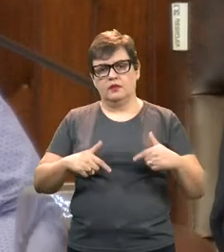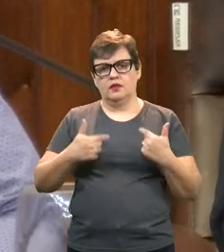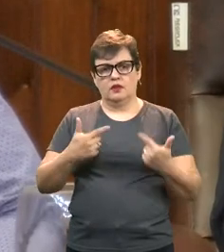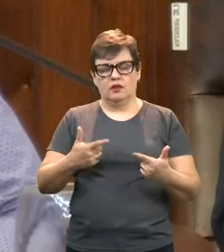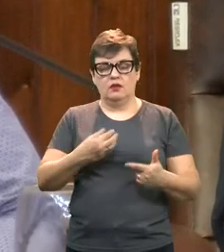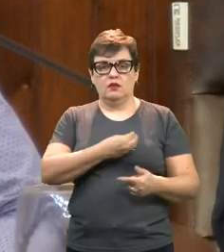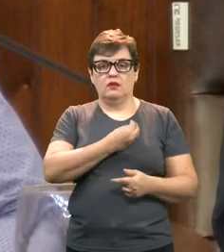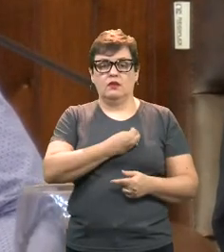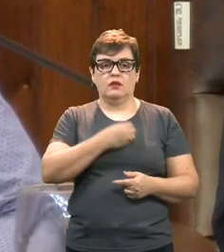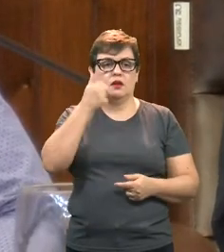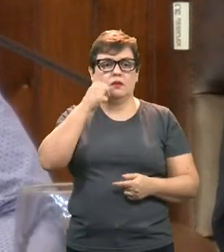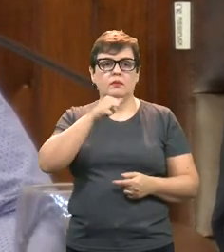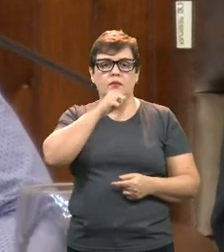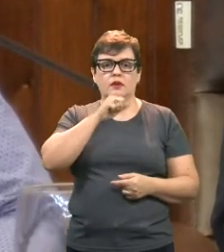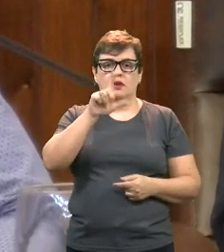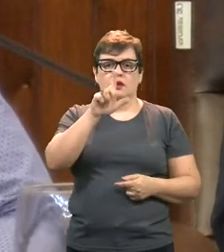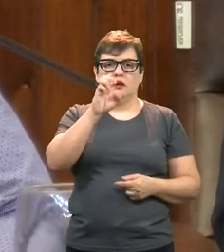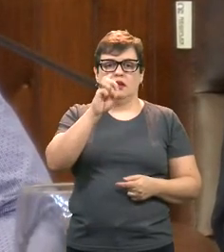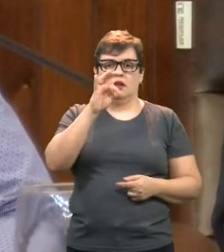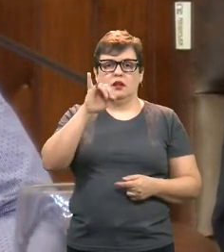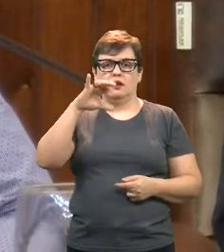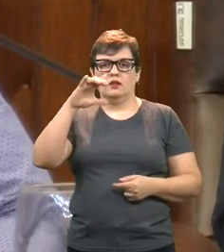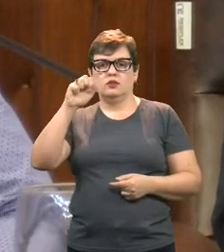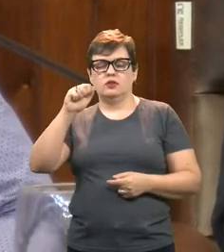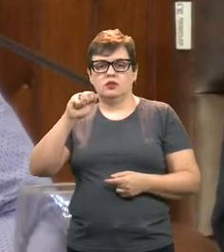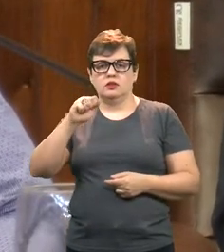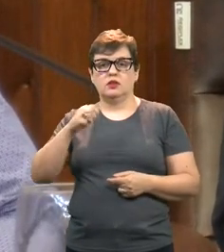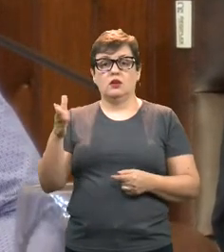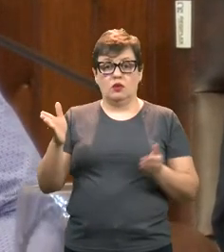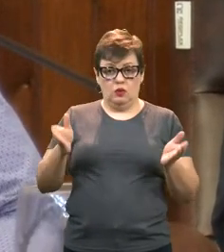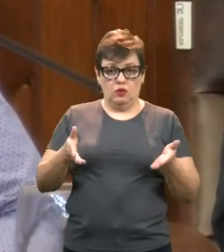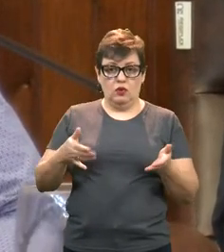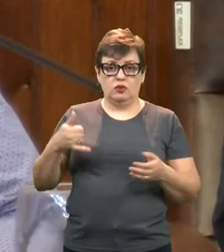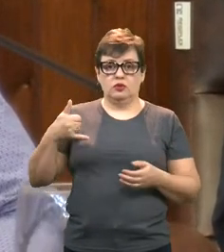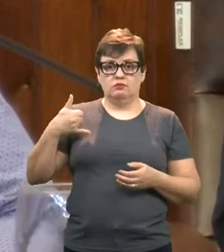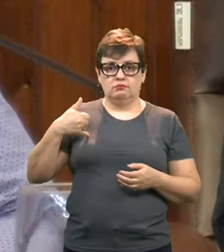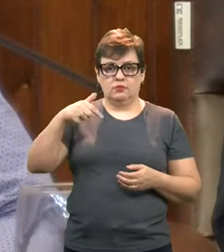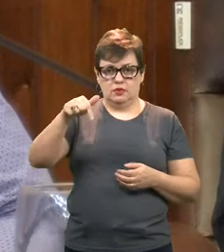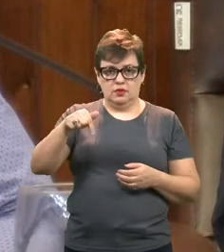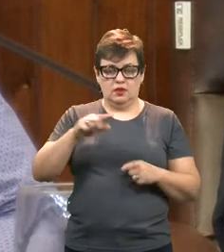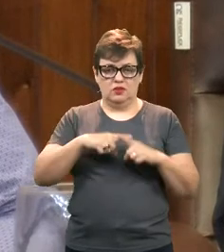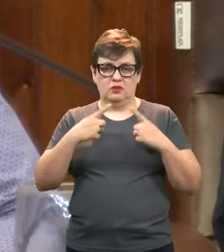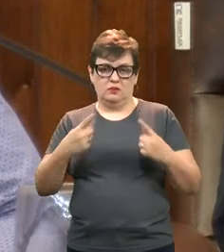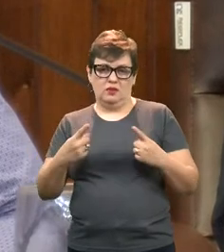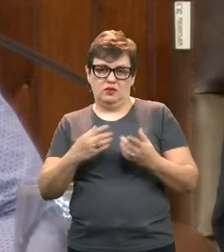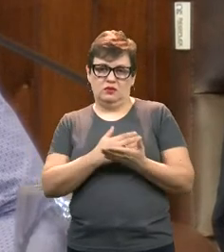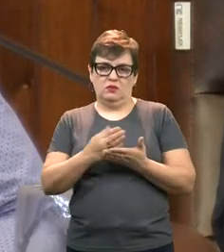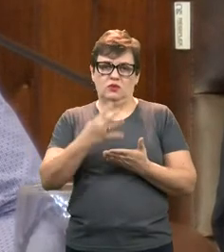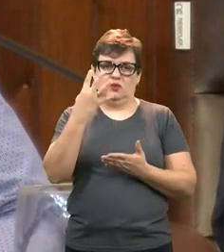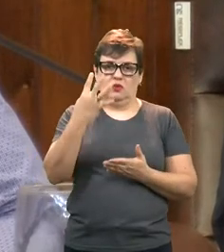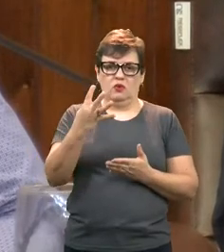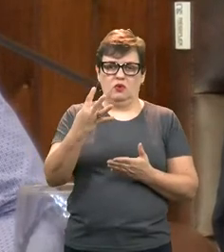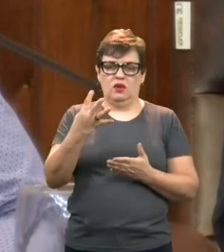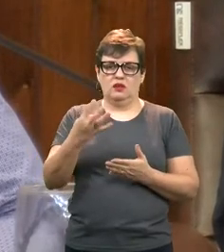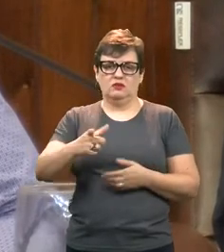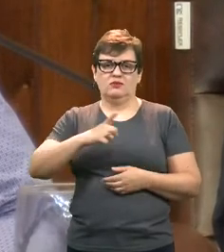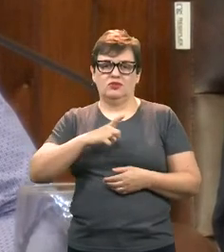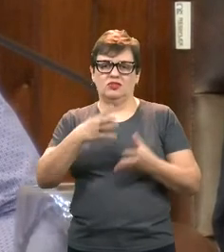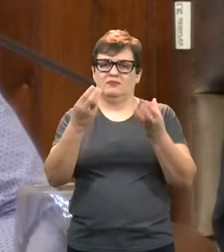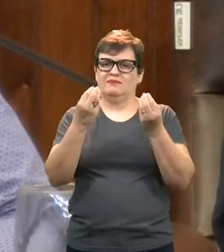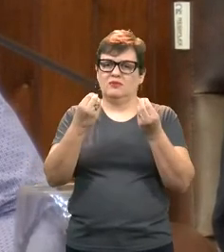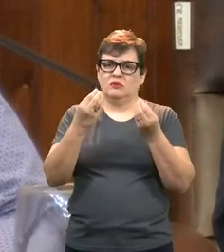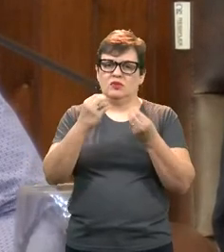de Letícia, que hoje está com 7 anos de idade, mas que desde os 4 vinha sofrendo com intensas